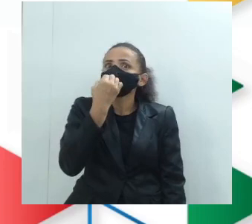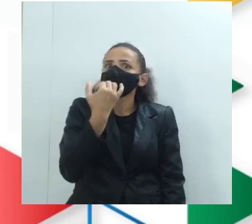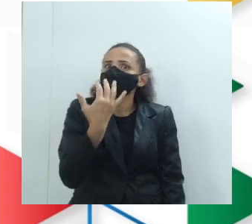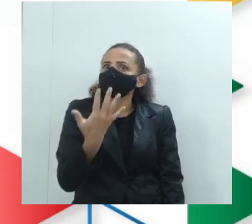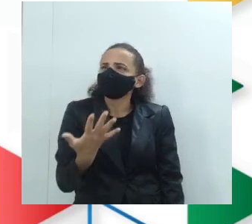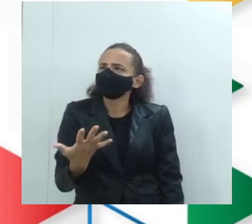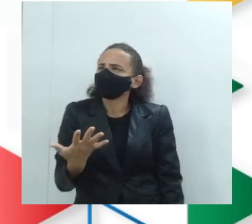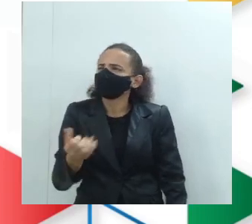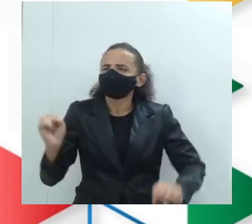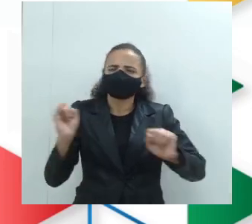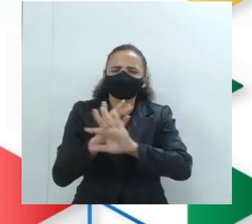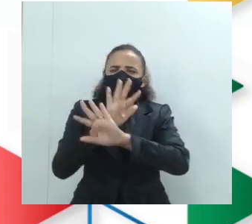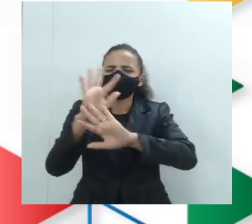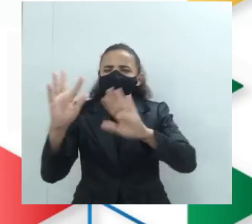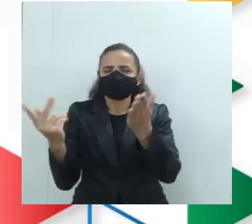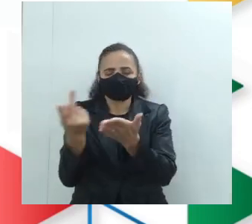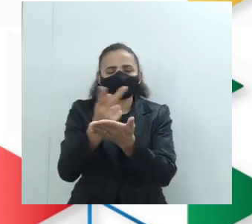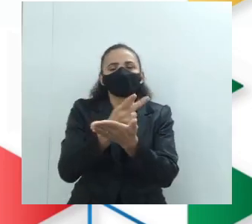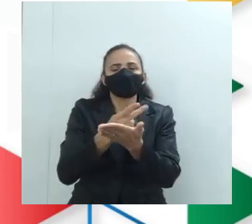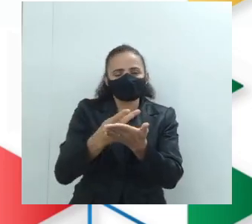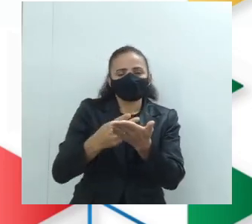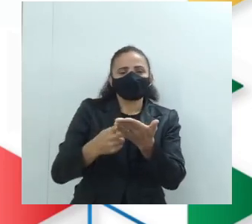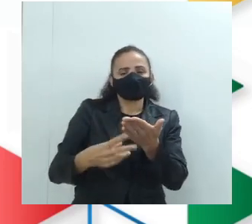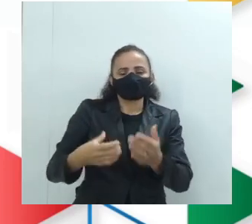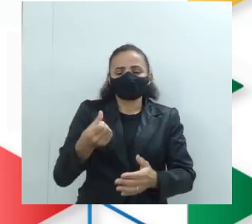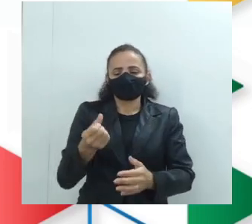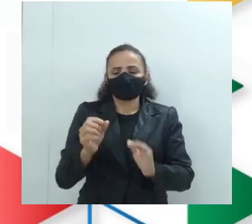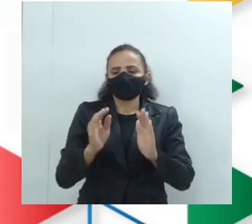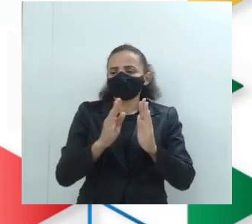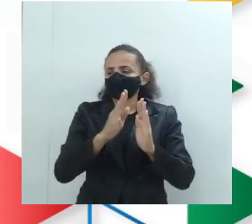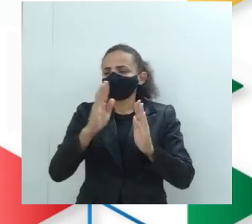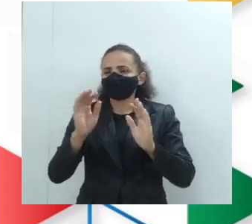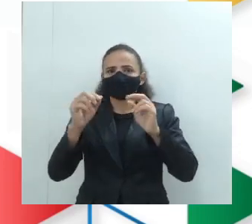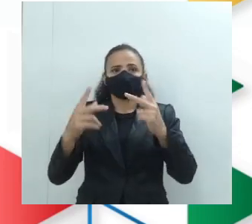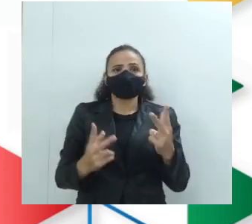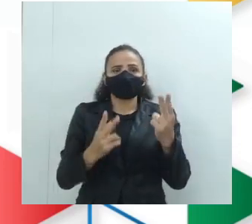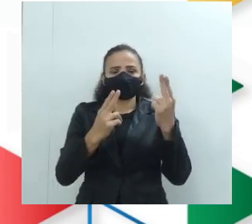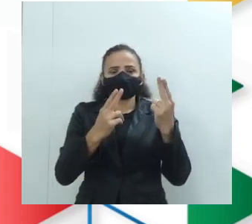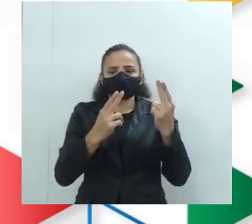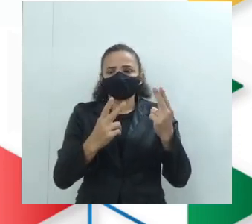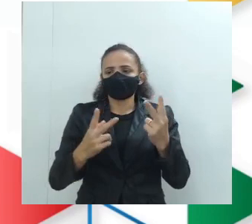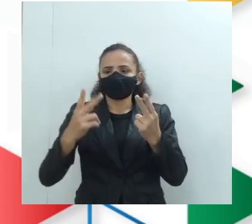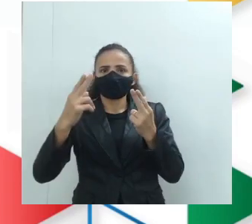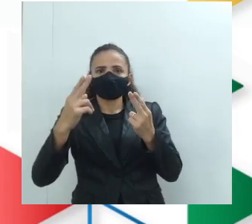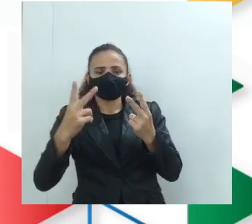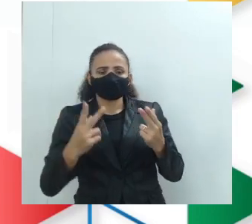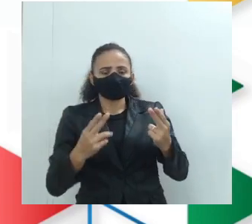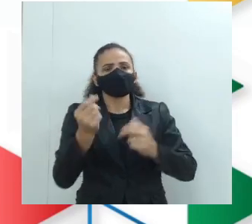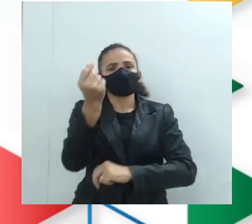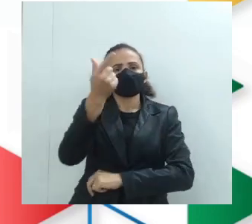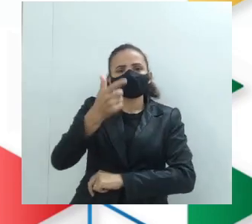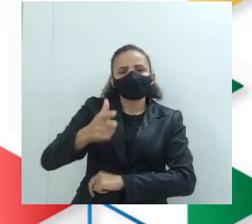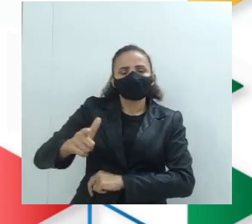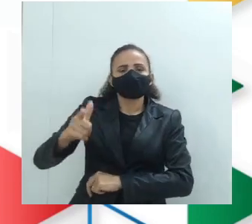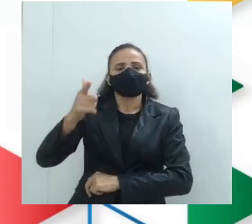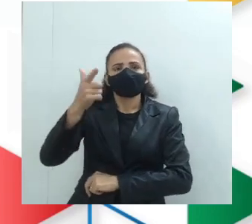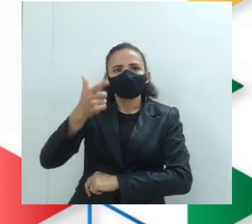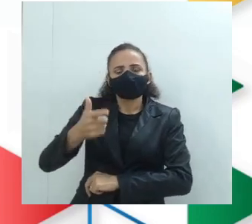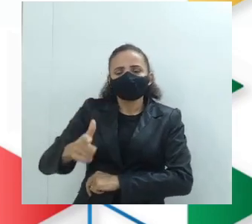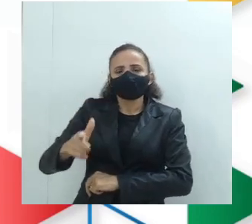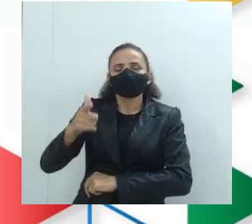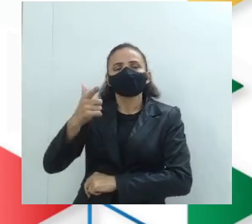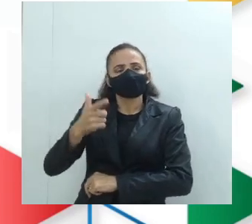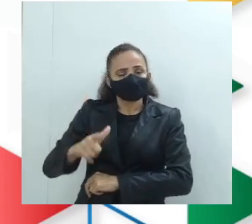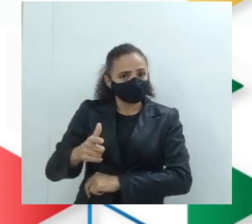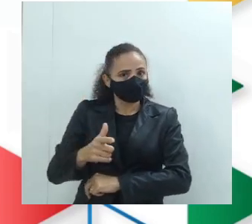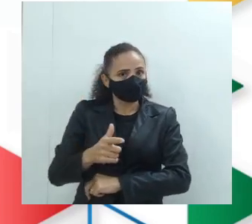ó, claro, a figura ela tem seus lados iguais e repetitivos, eu vou ter mais eixos de